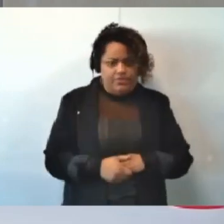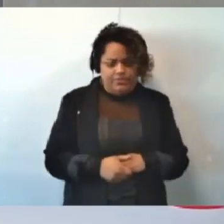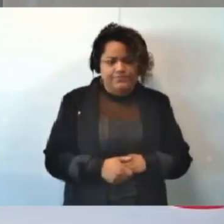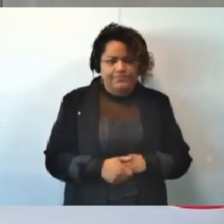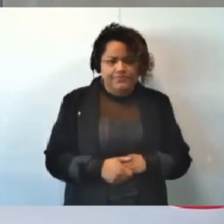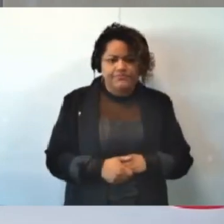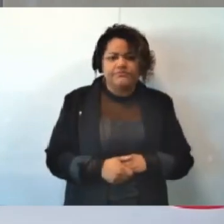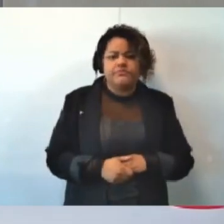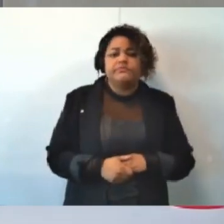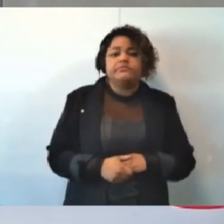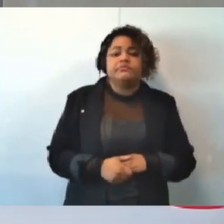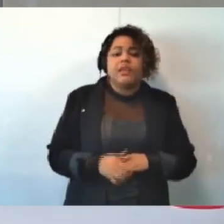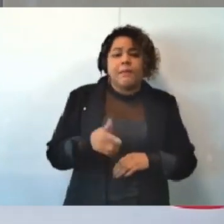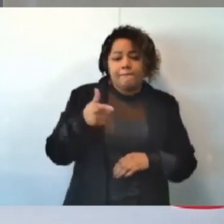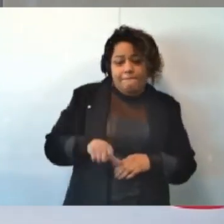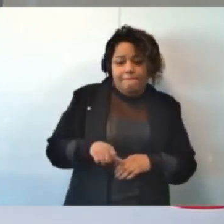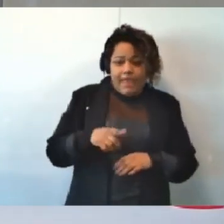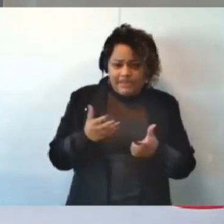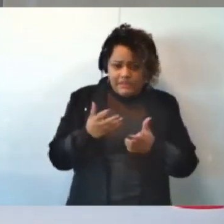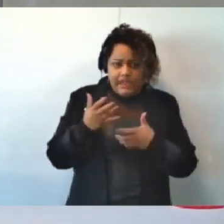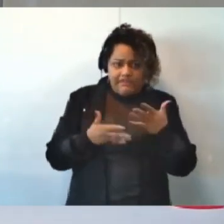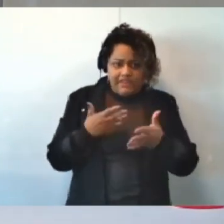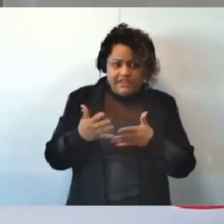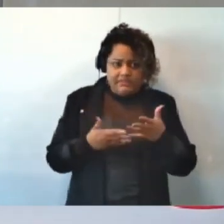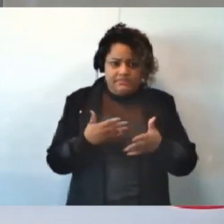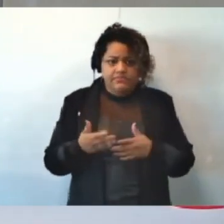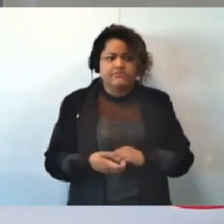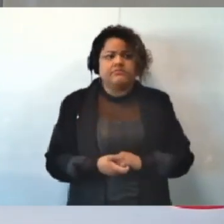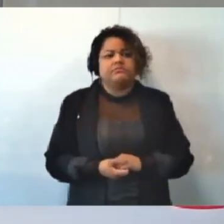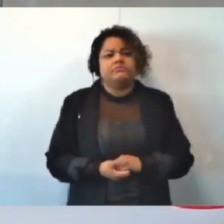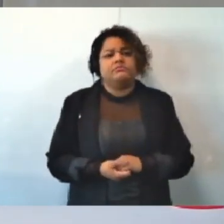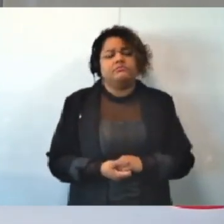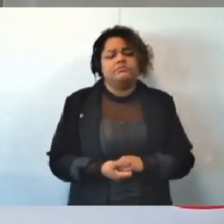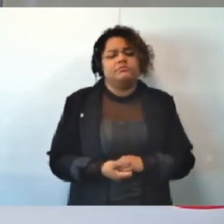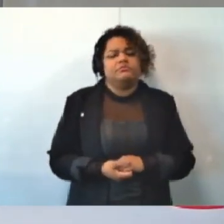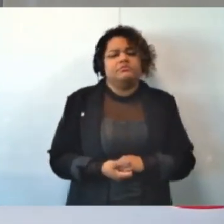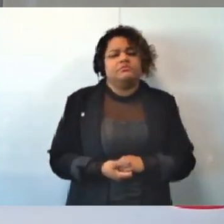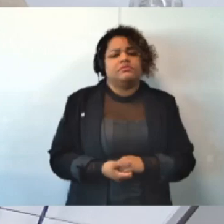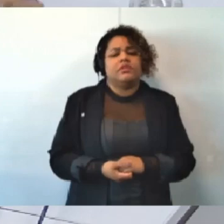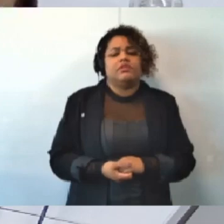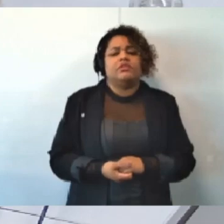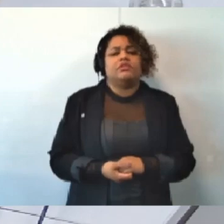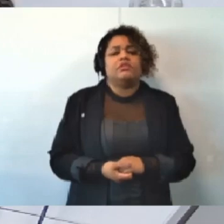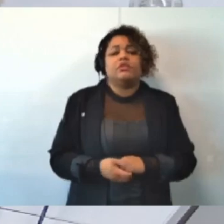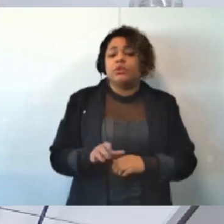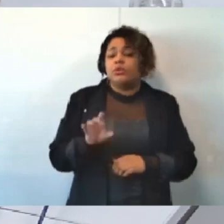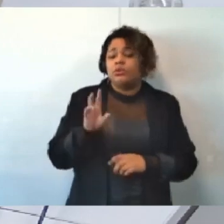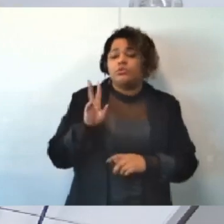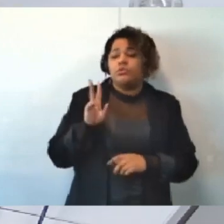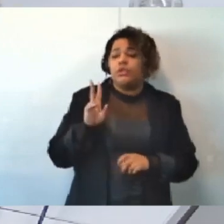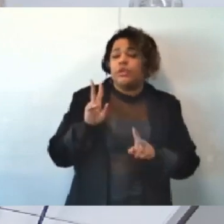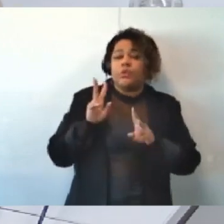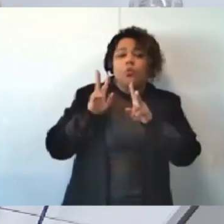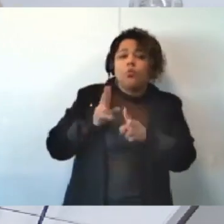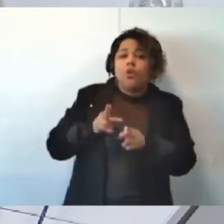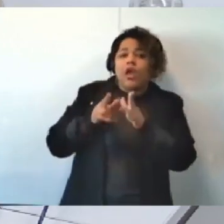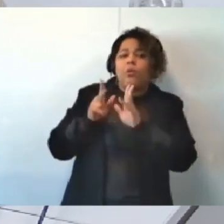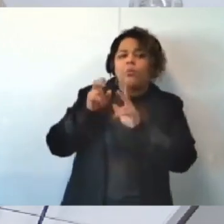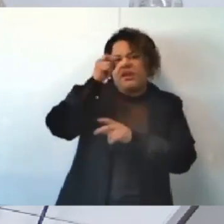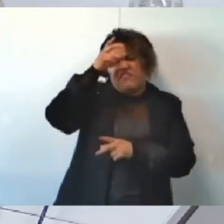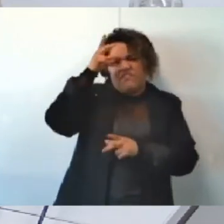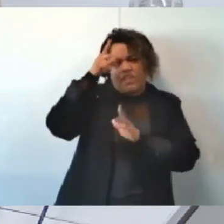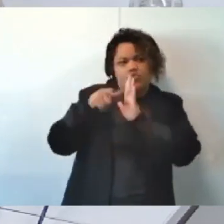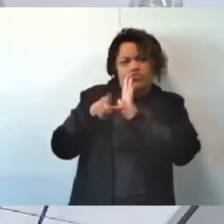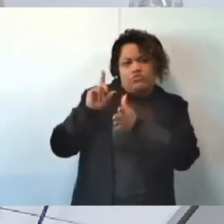alguma colocação? Simplesmente a continuidade do anterior. Se faz as coisas e não escuta